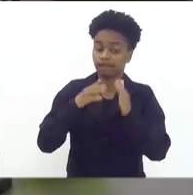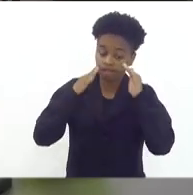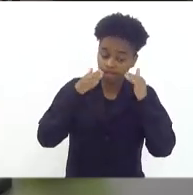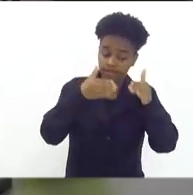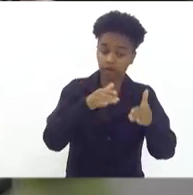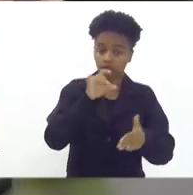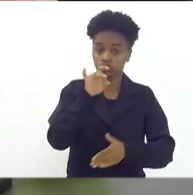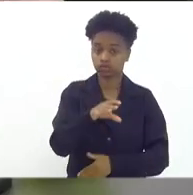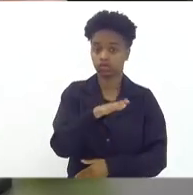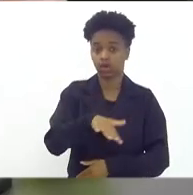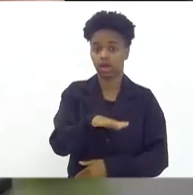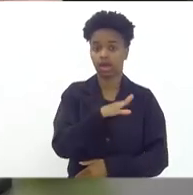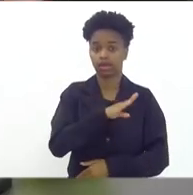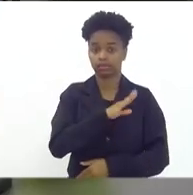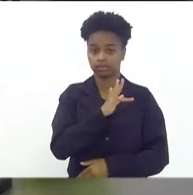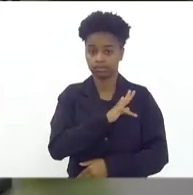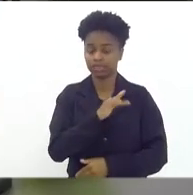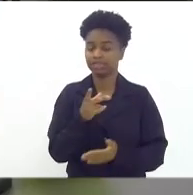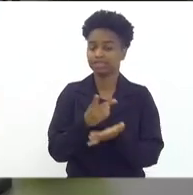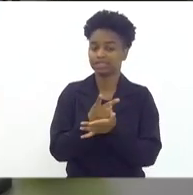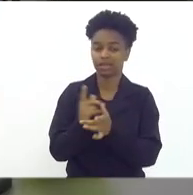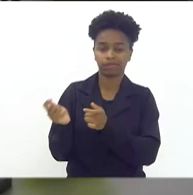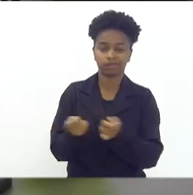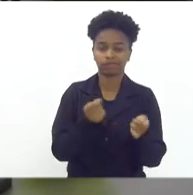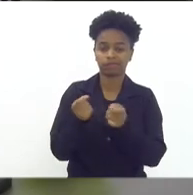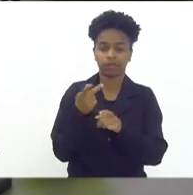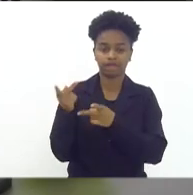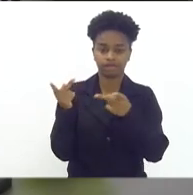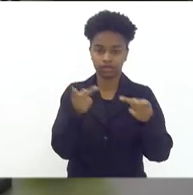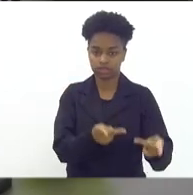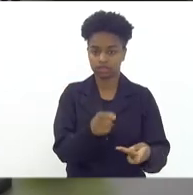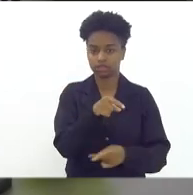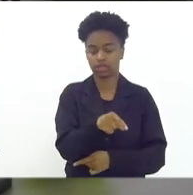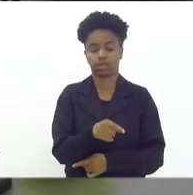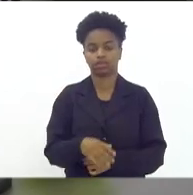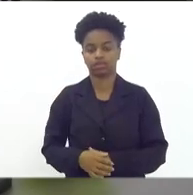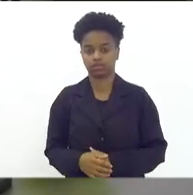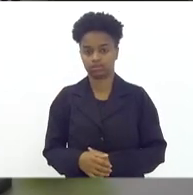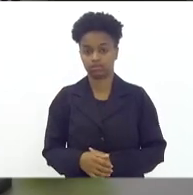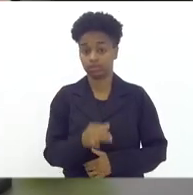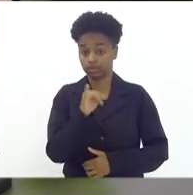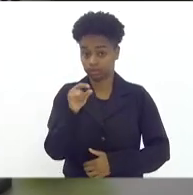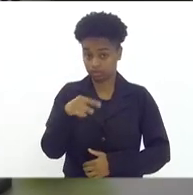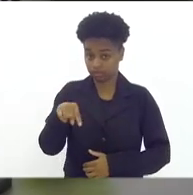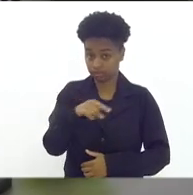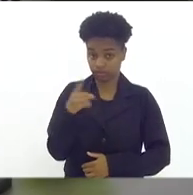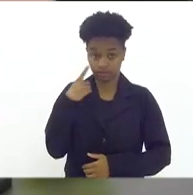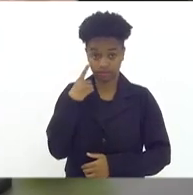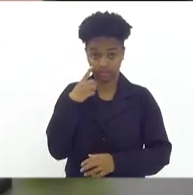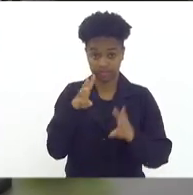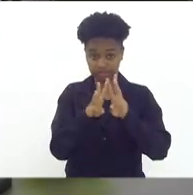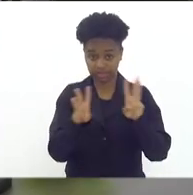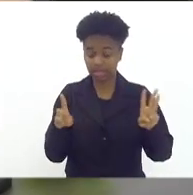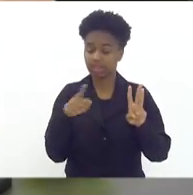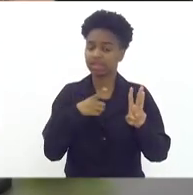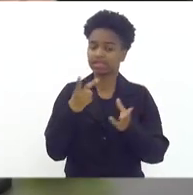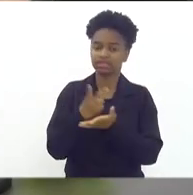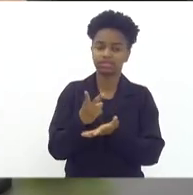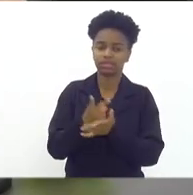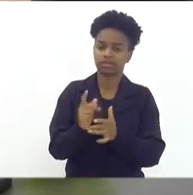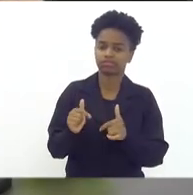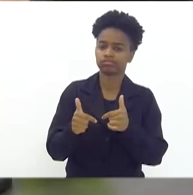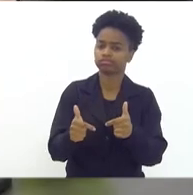Fluminense a gente está sempre indo lá na baixada se os senhores verificarem no nosso site tem sempre atuações